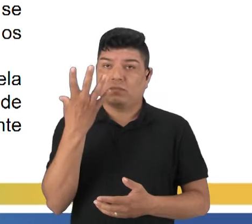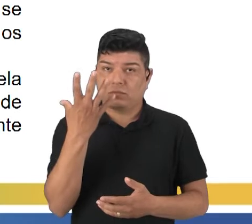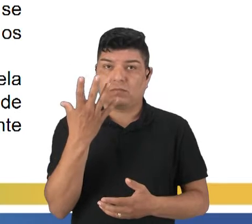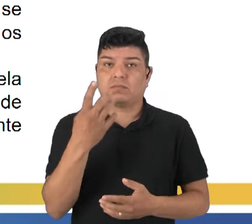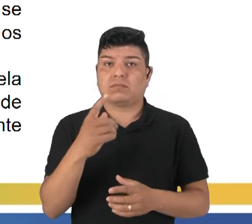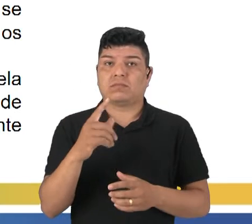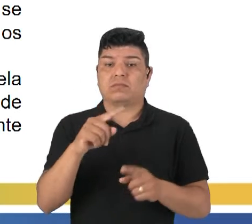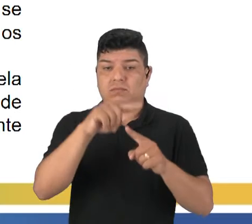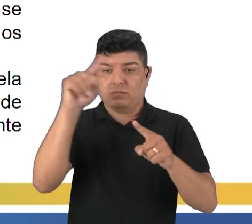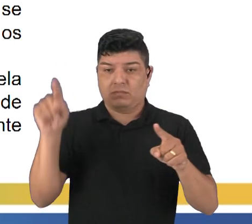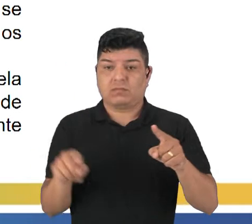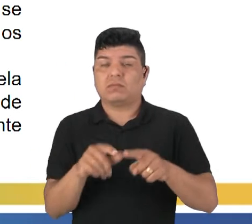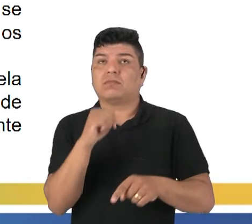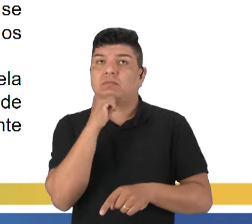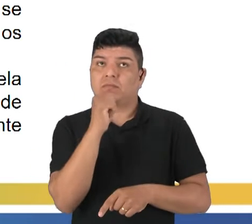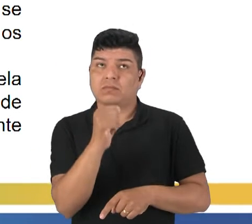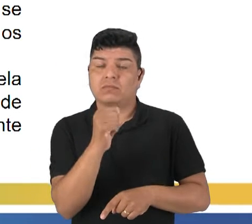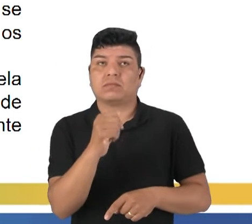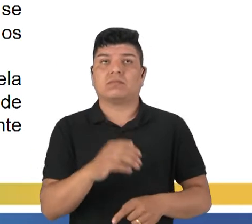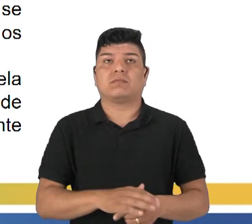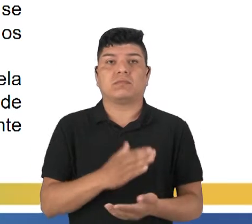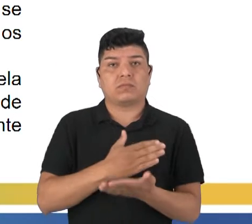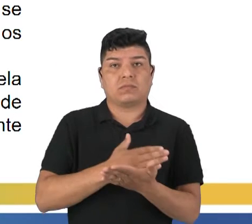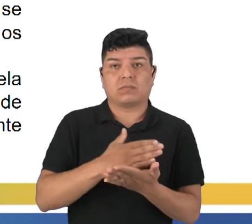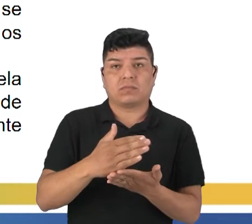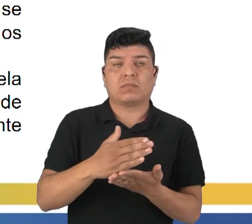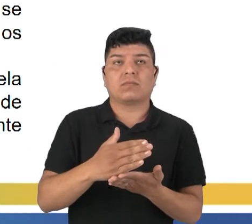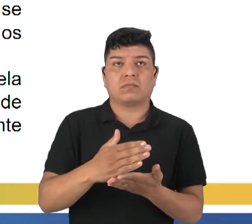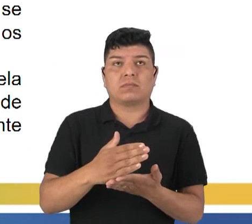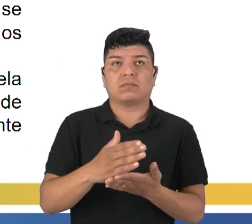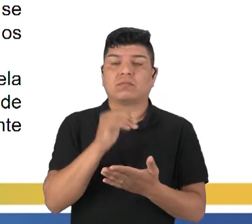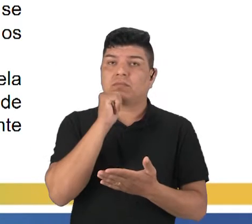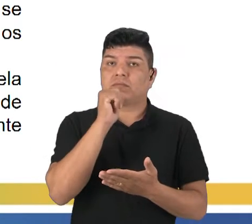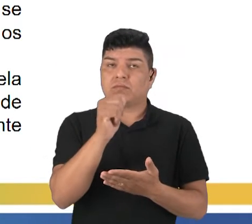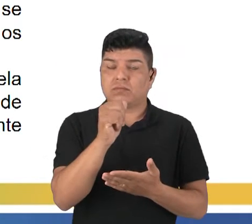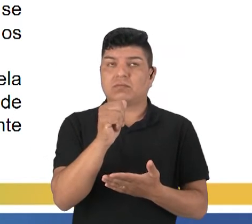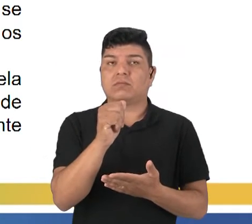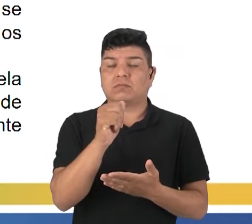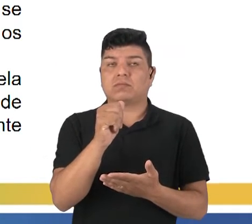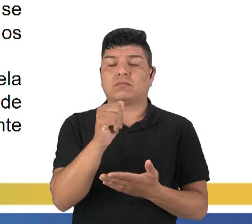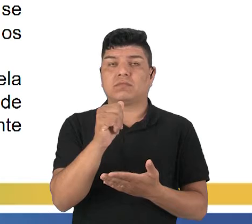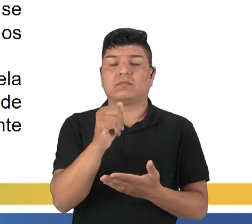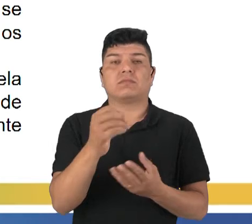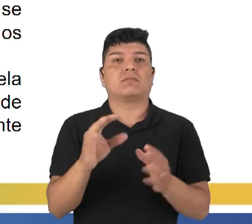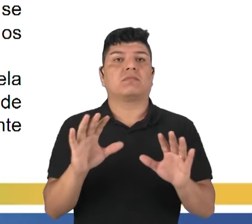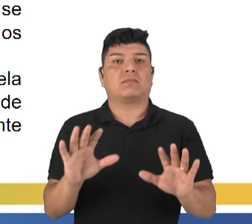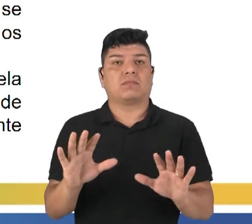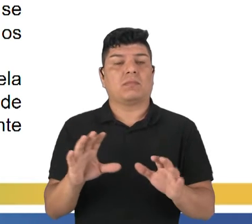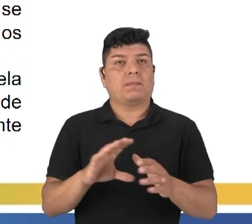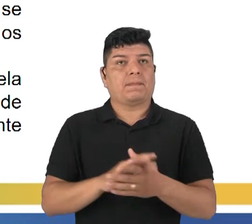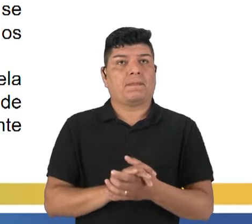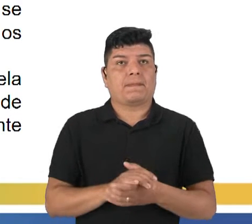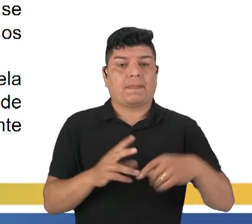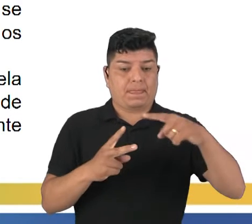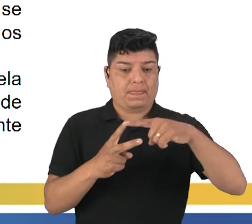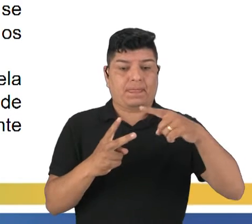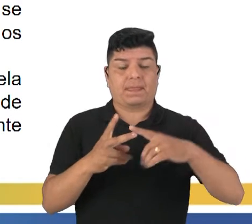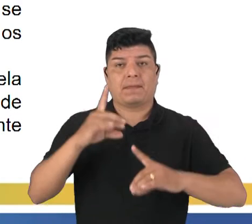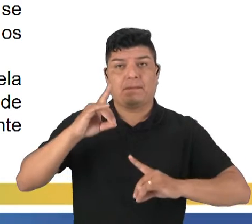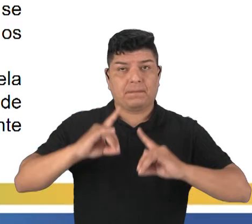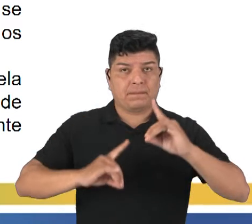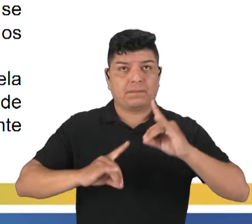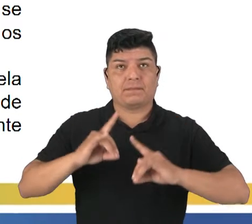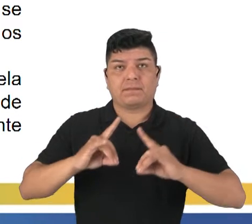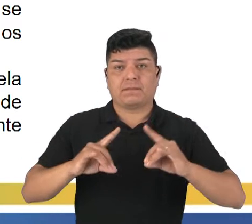no ciclo menstrual. No começo do ciclo menstrual, é o seguinte, esses dois hormônios,